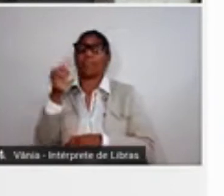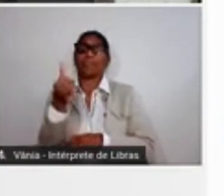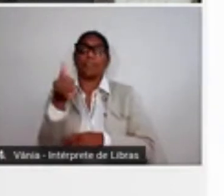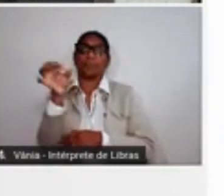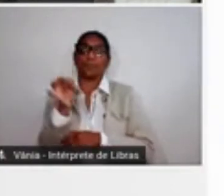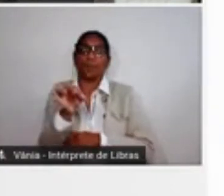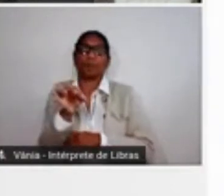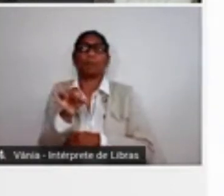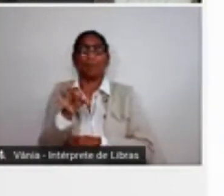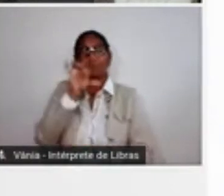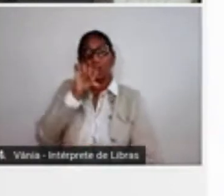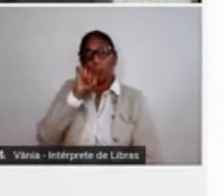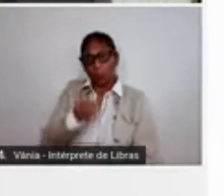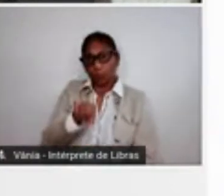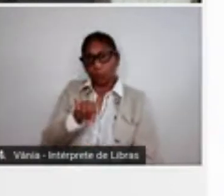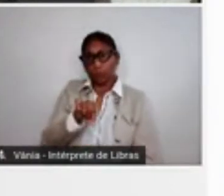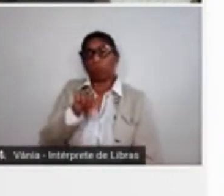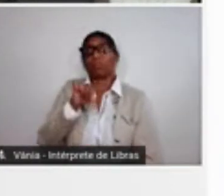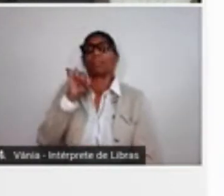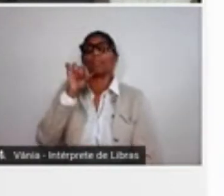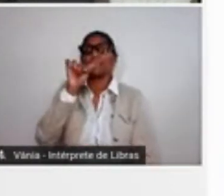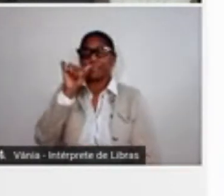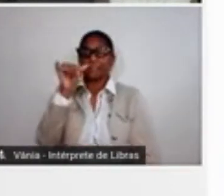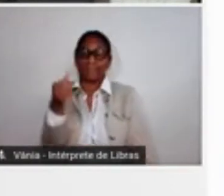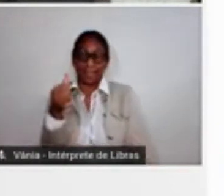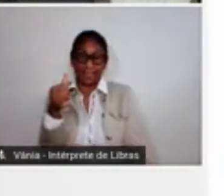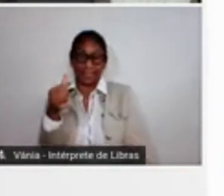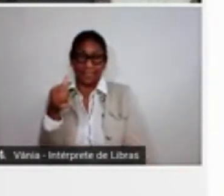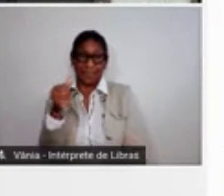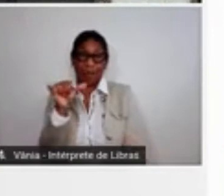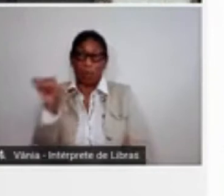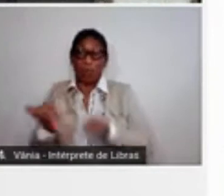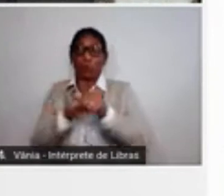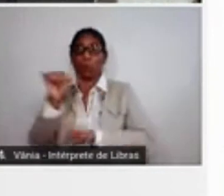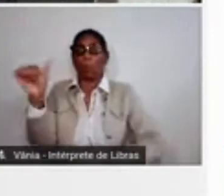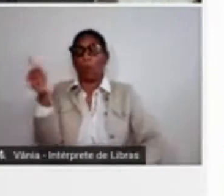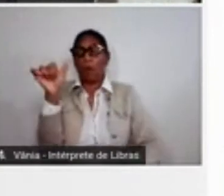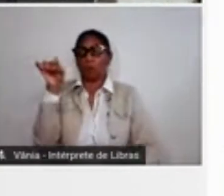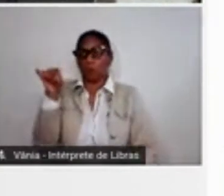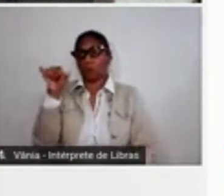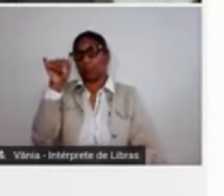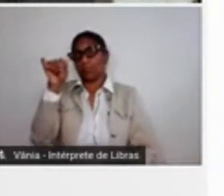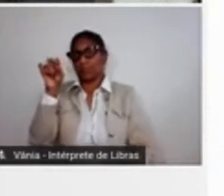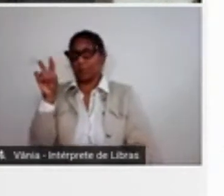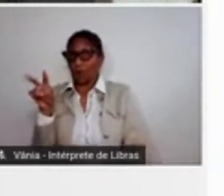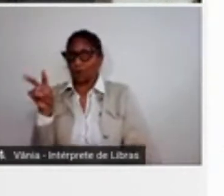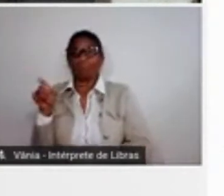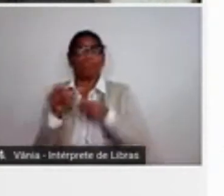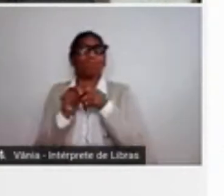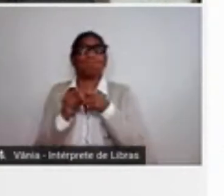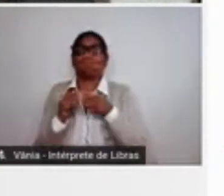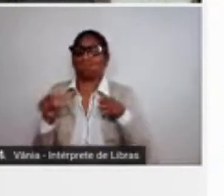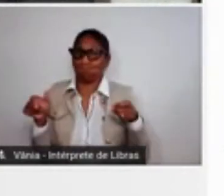de 9,76 para cada 100 mil habitantes para 11,72. De outro lado, a gente vê alguns